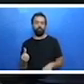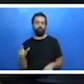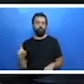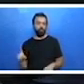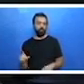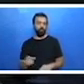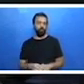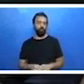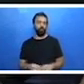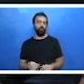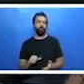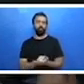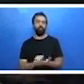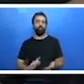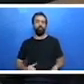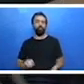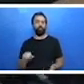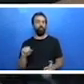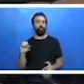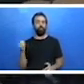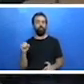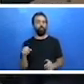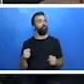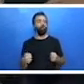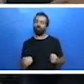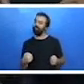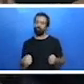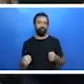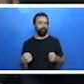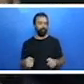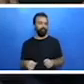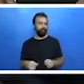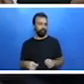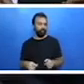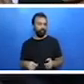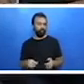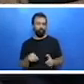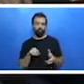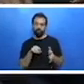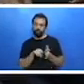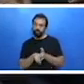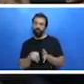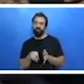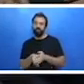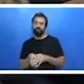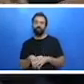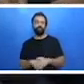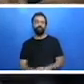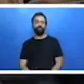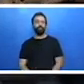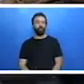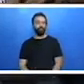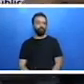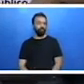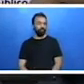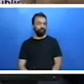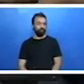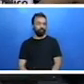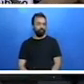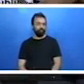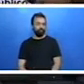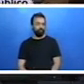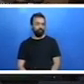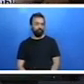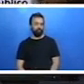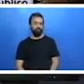precisa, tá? Tirar dúvidas, corrigir as atividades e tarefas com o seu amigo professor.